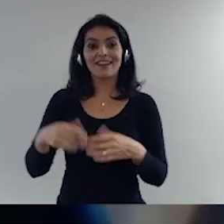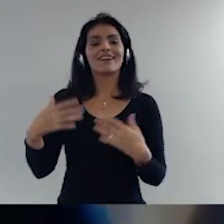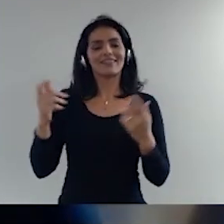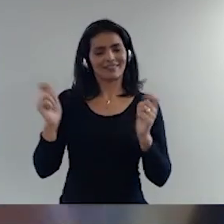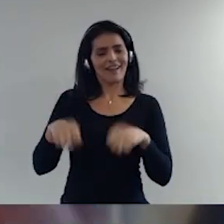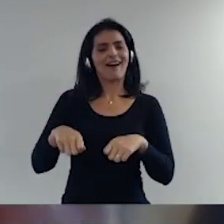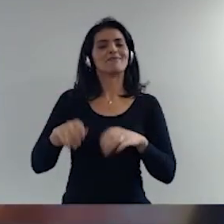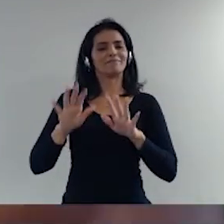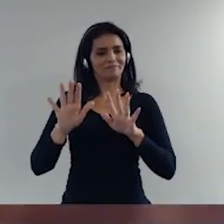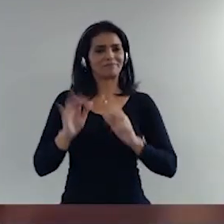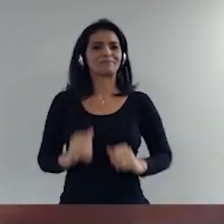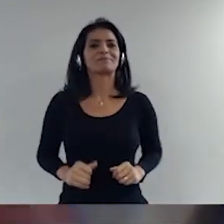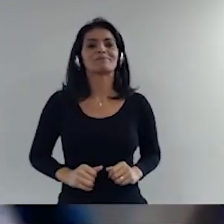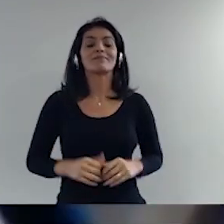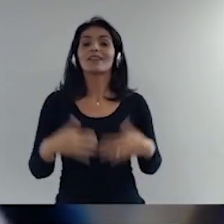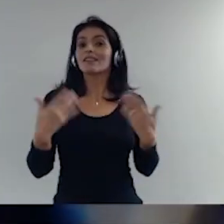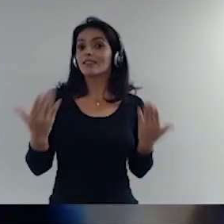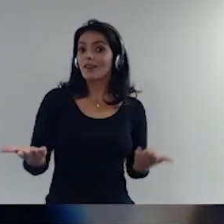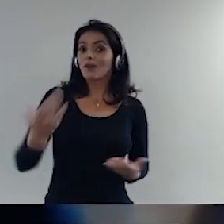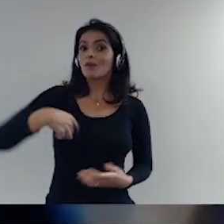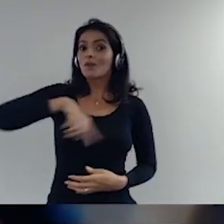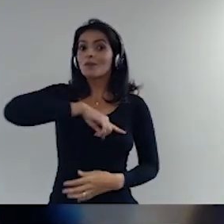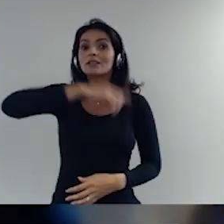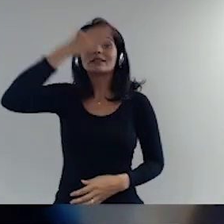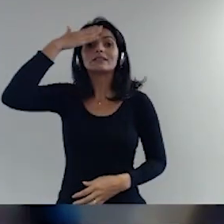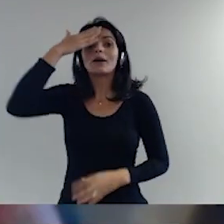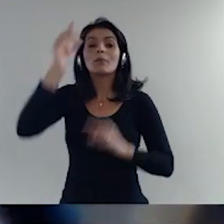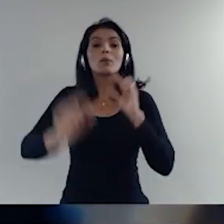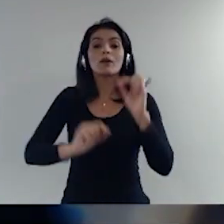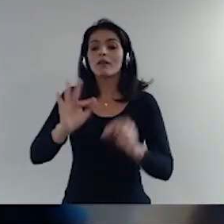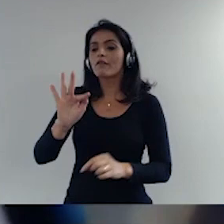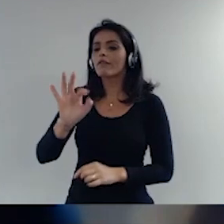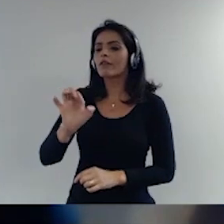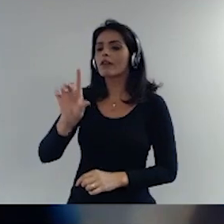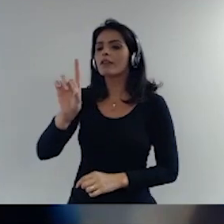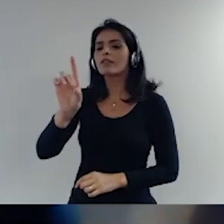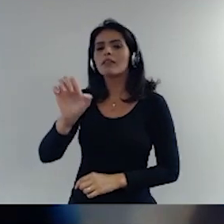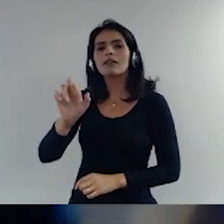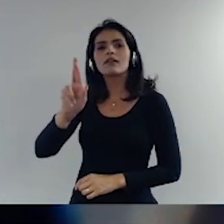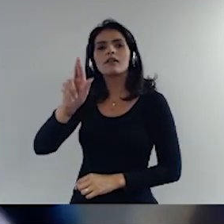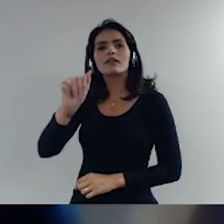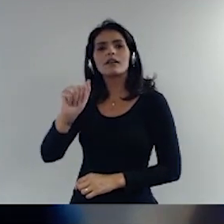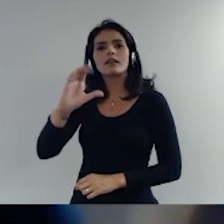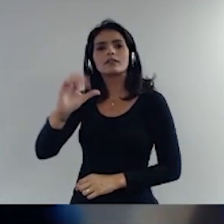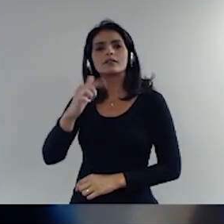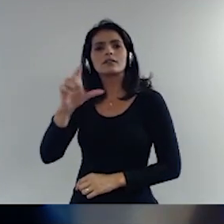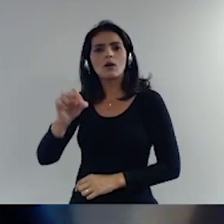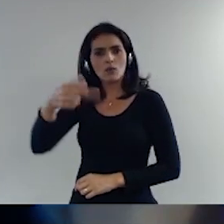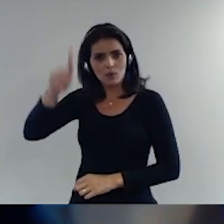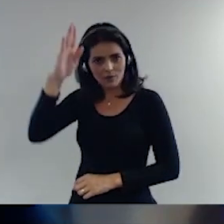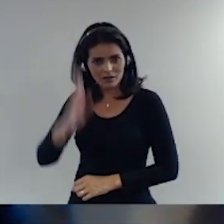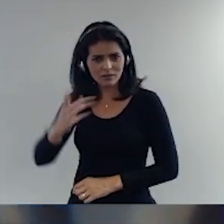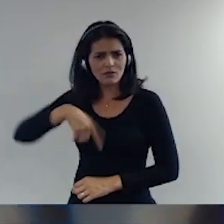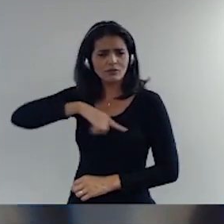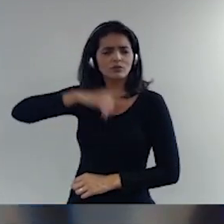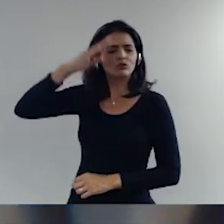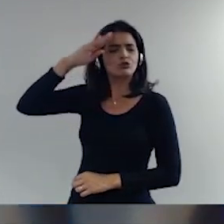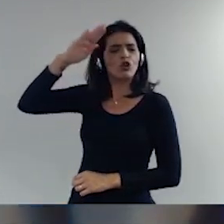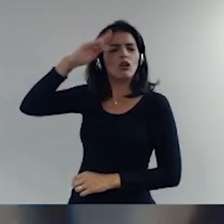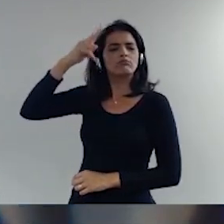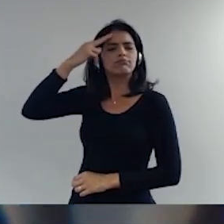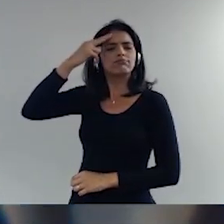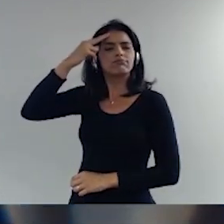folga. Bem, a gente sabe que essa federação brasileira, a federação que a gente sonhou, a federação que o